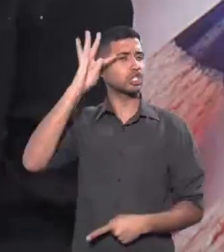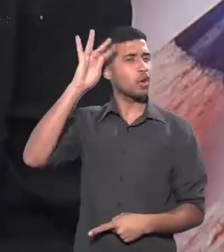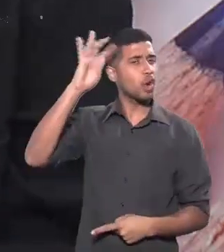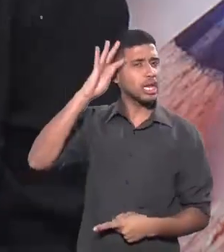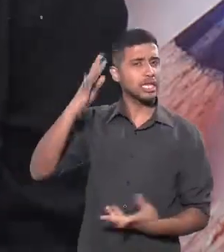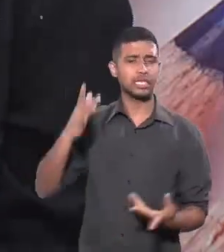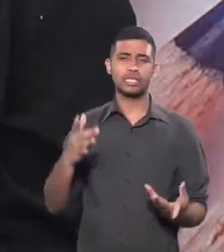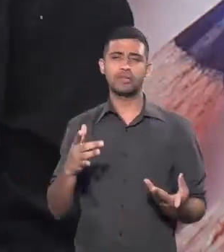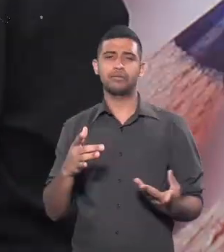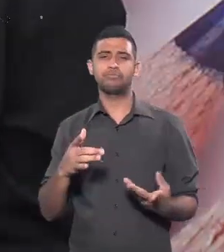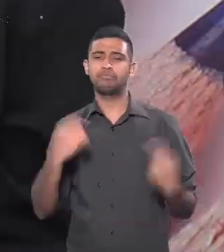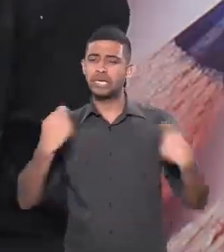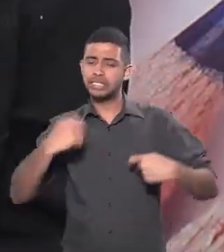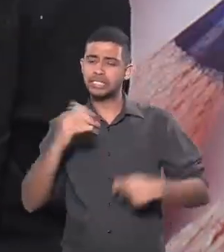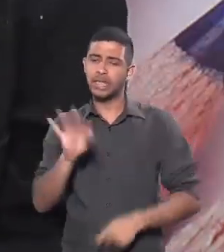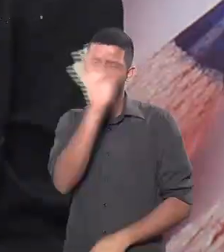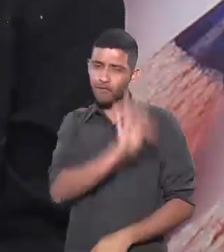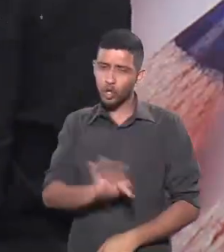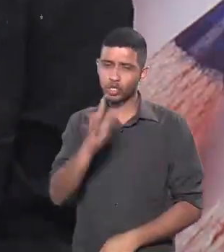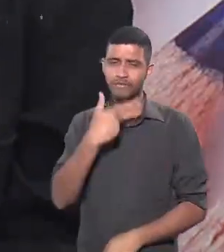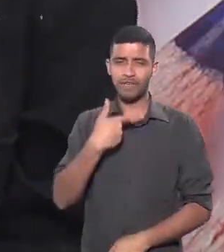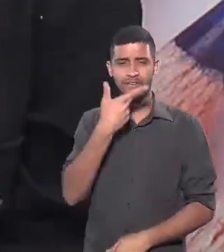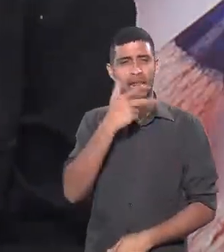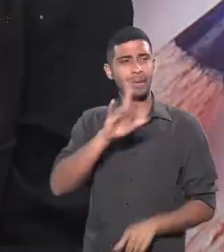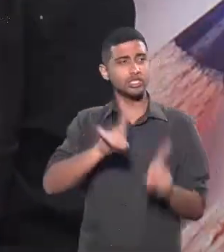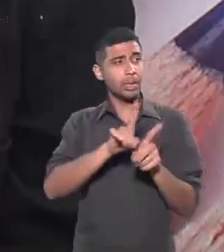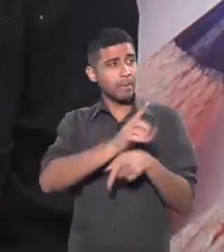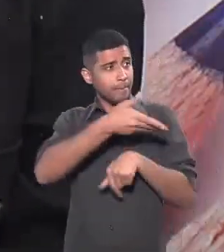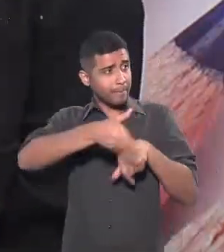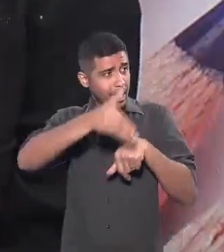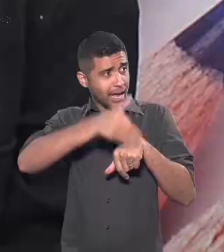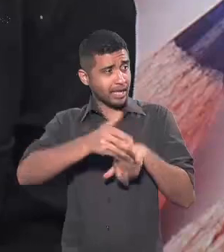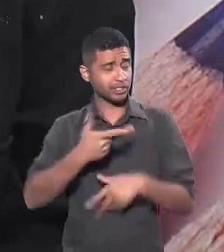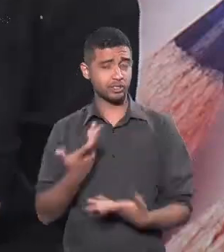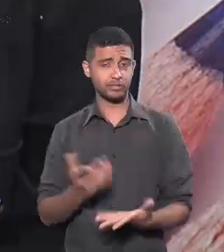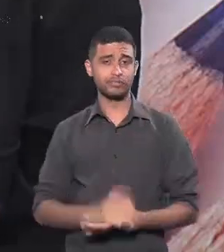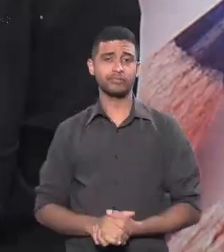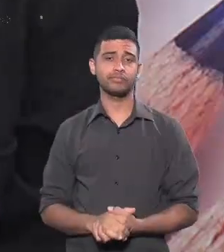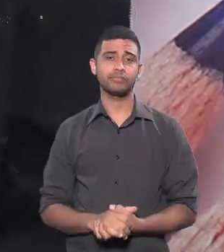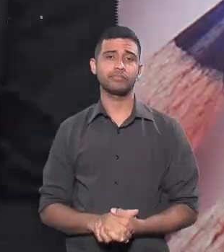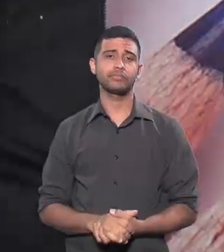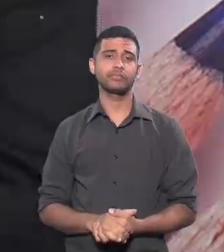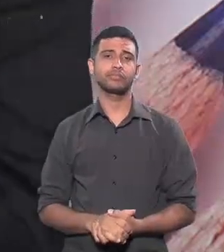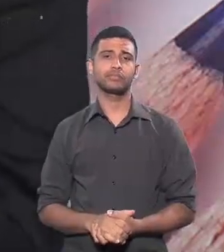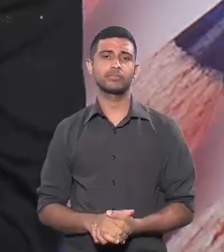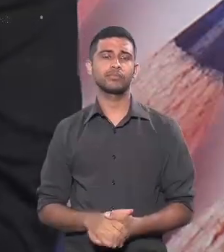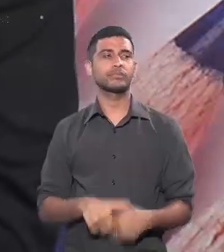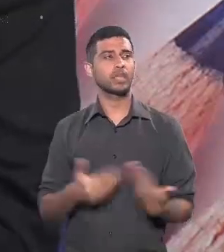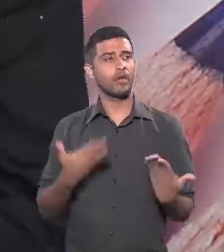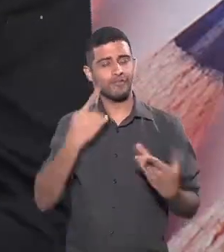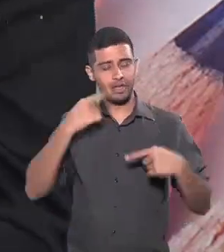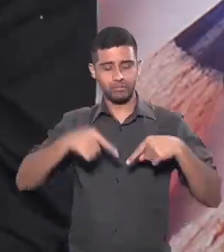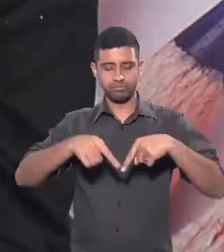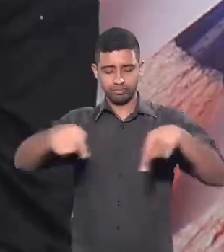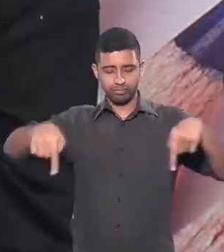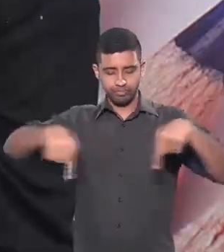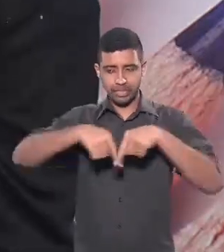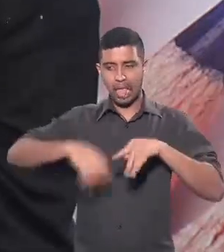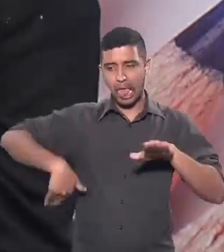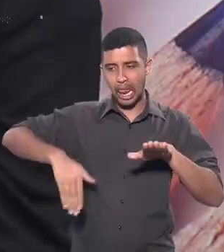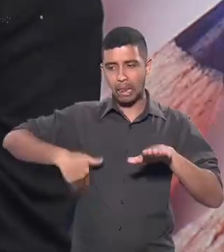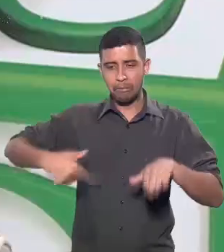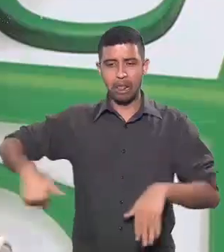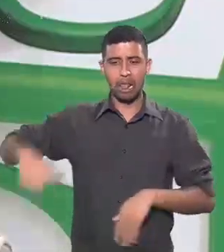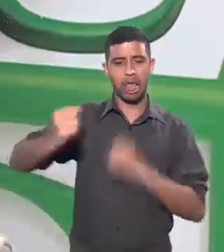que filosofar em alguns assuntos que são, mas a gente tem que dar prática também. A gente tem que falar as coisas na prática. Então, correr em volta da